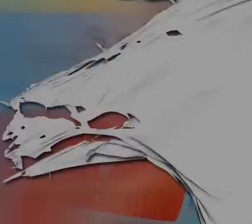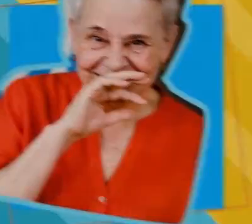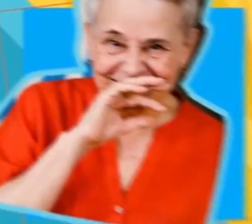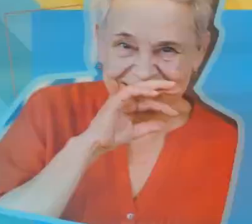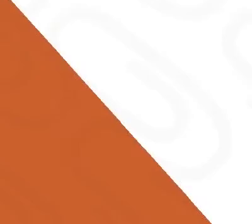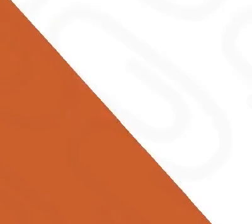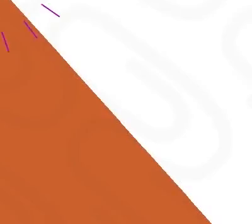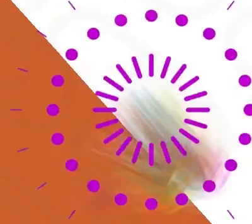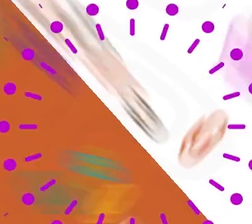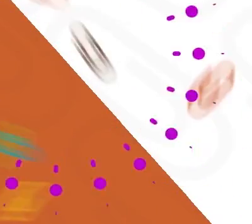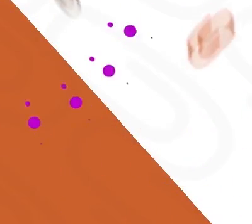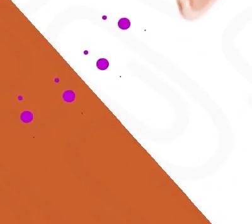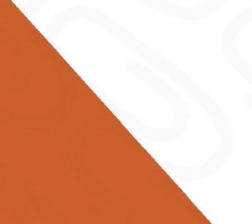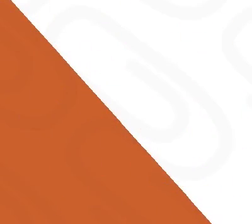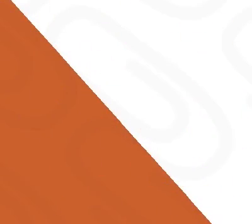oi